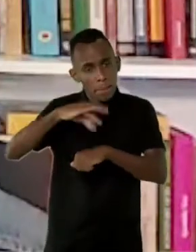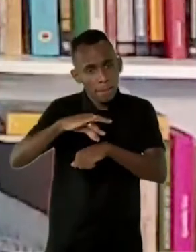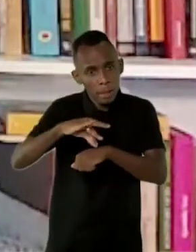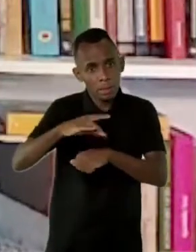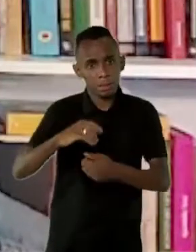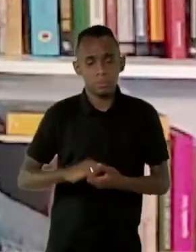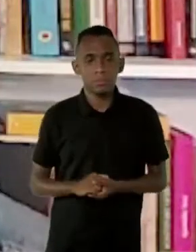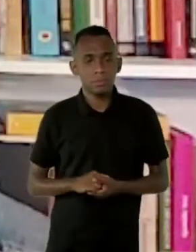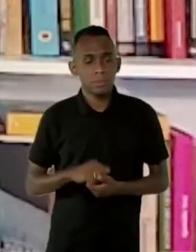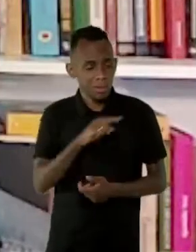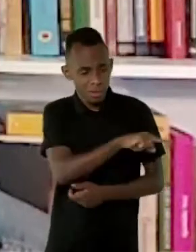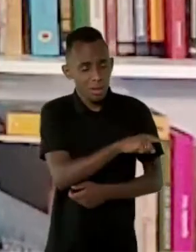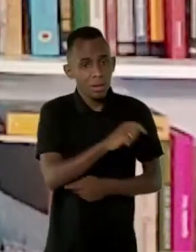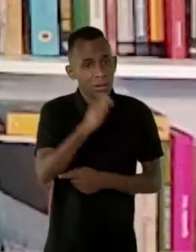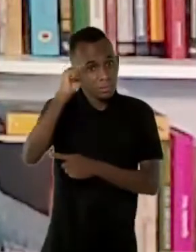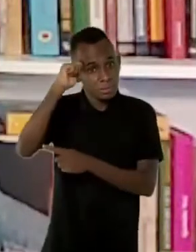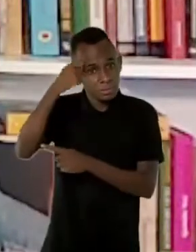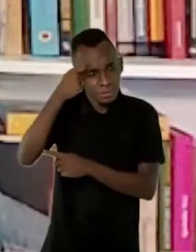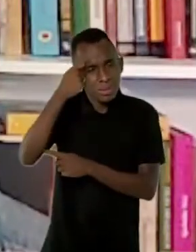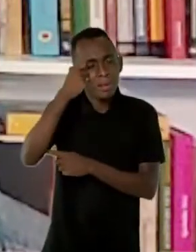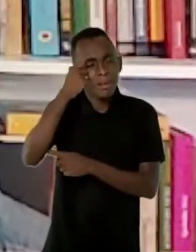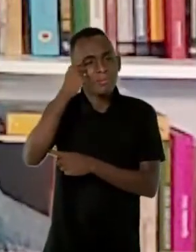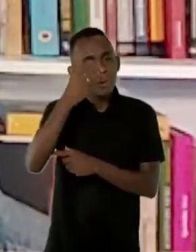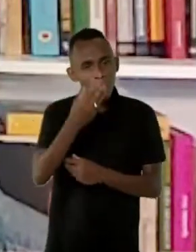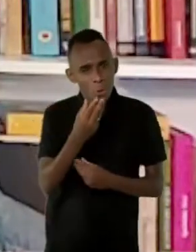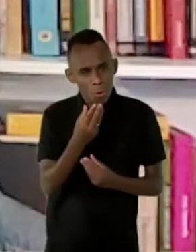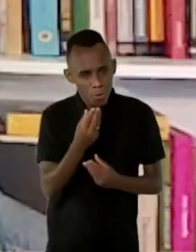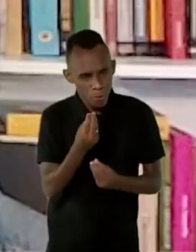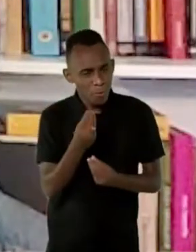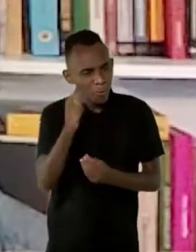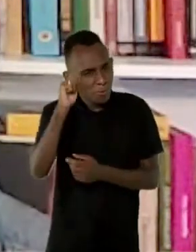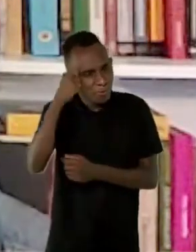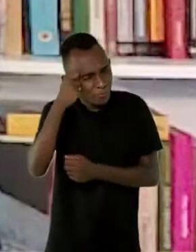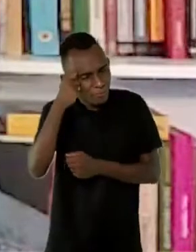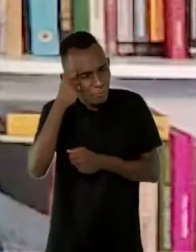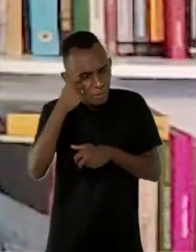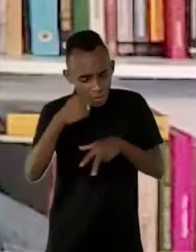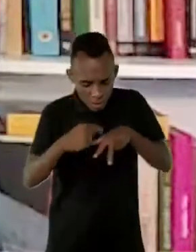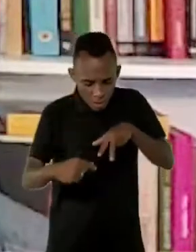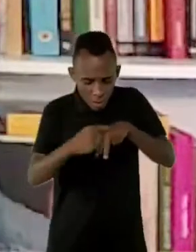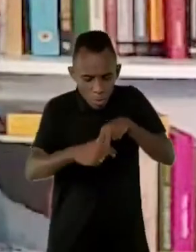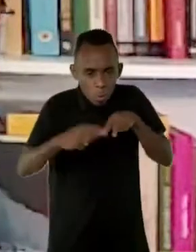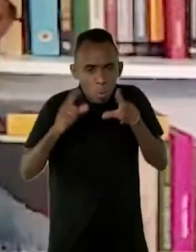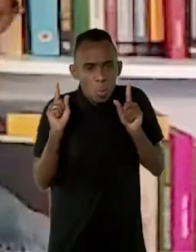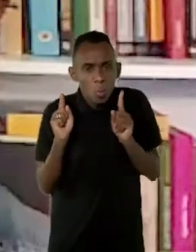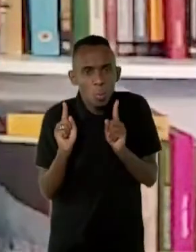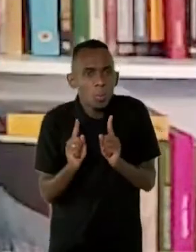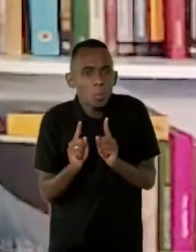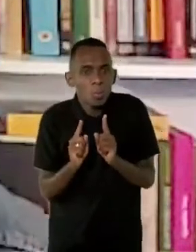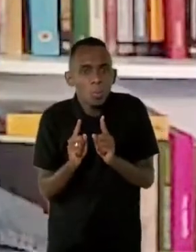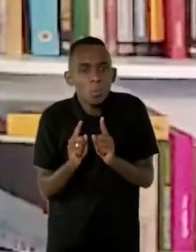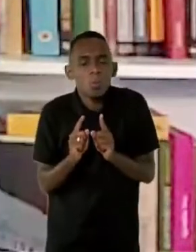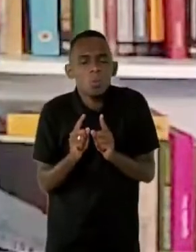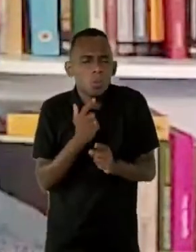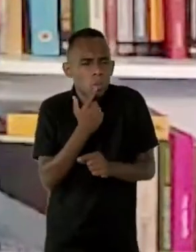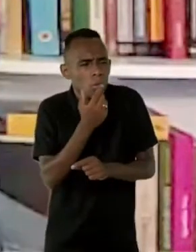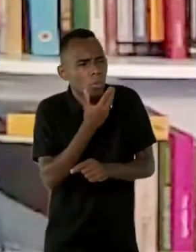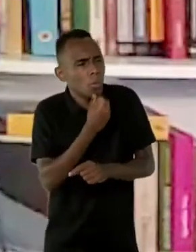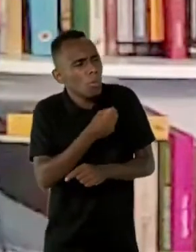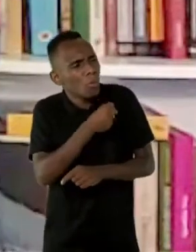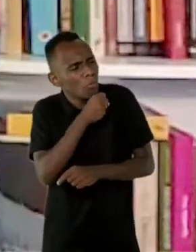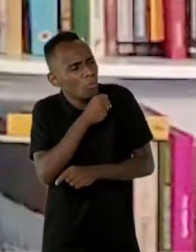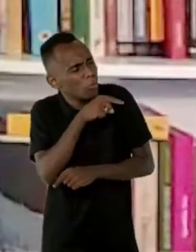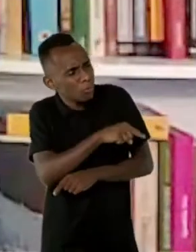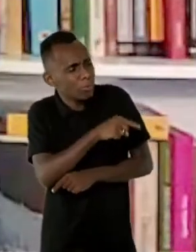neguinha, bem pretinha, aquela perna bem fina, toda esguia, o avô deve ter olhado para ela e assim, você é uma